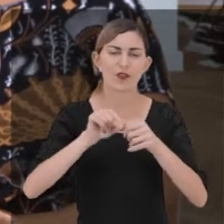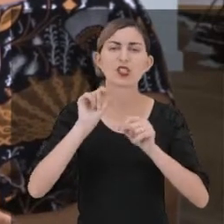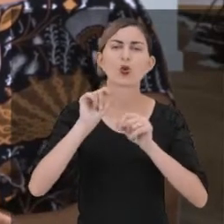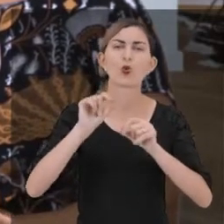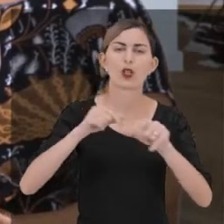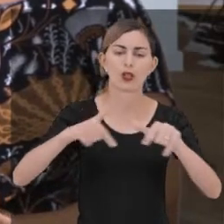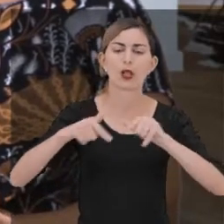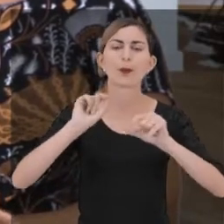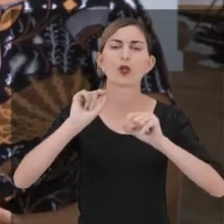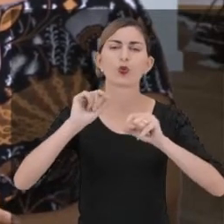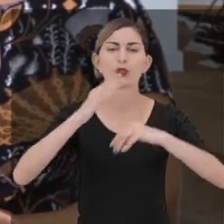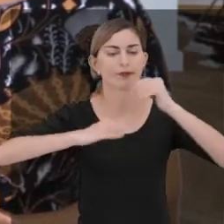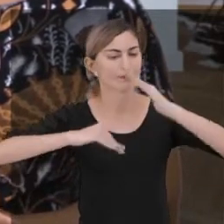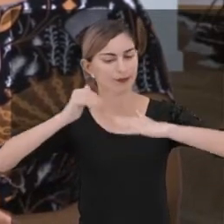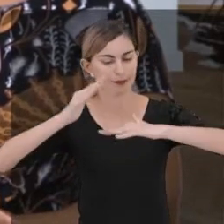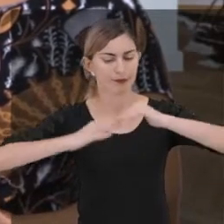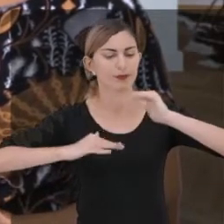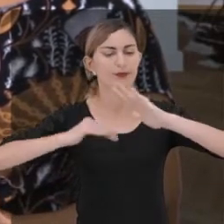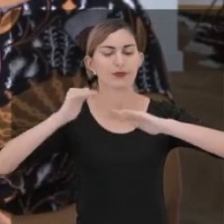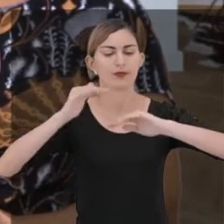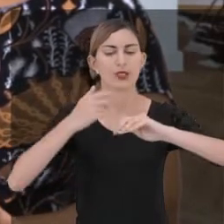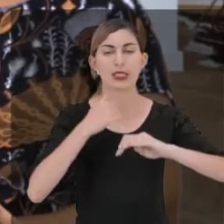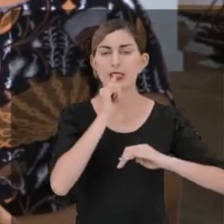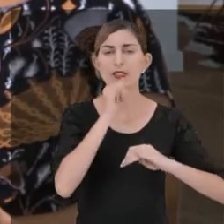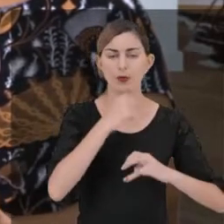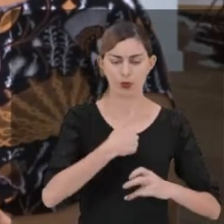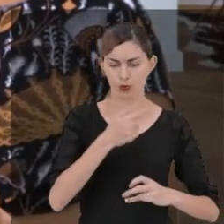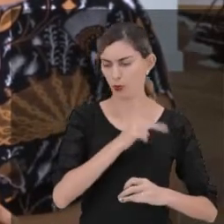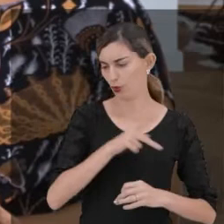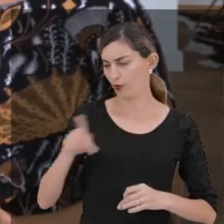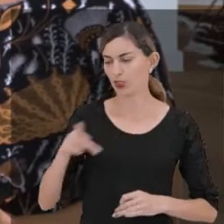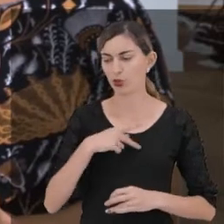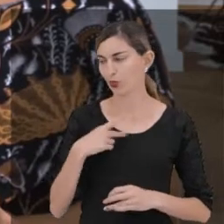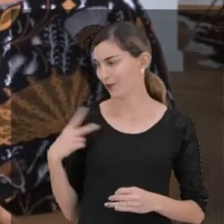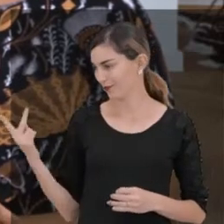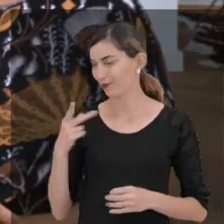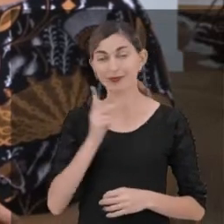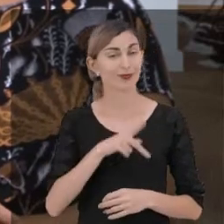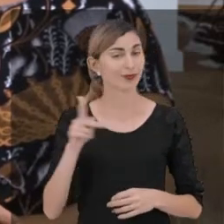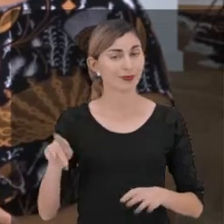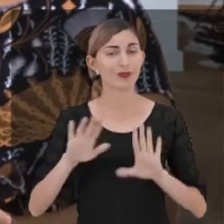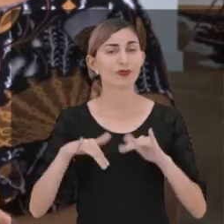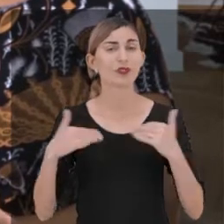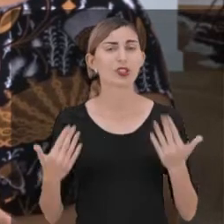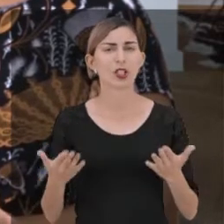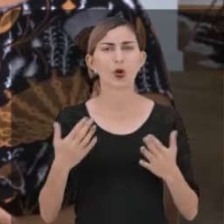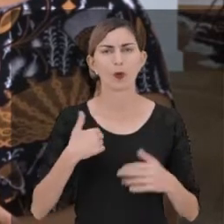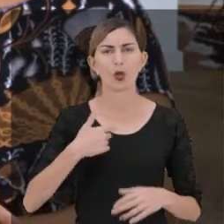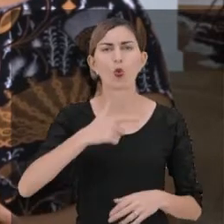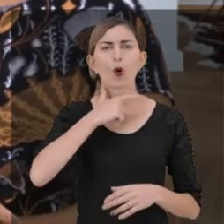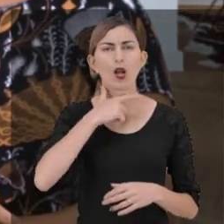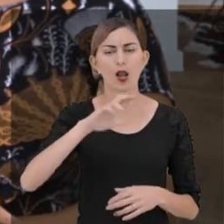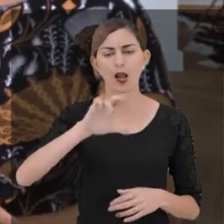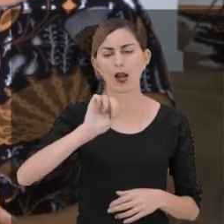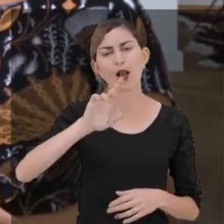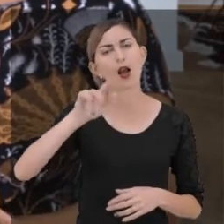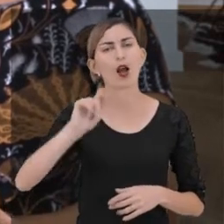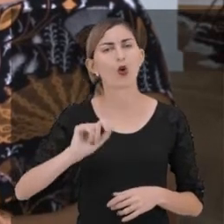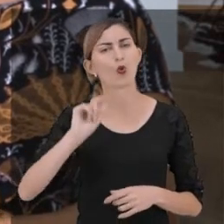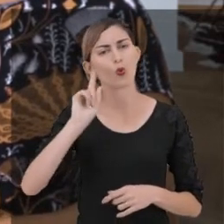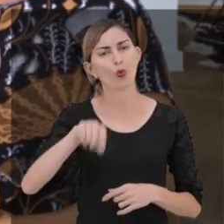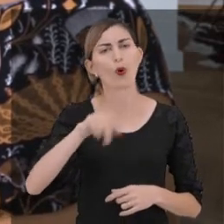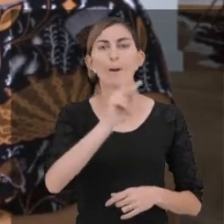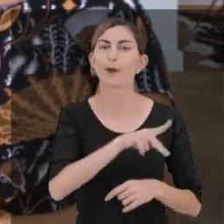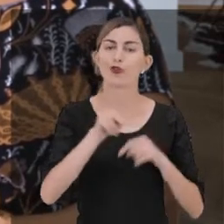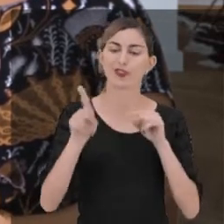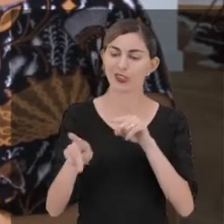vai praticar no dia a dia. Por exemplo, nós somos professoras. Então, o nosso cargo é o